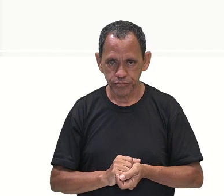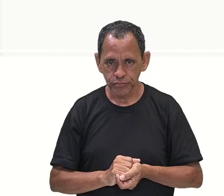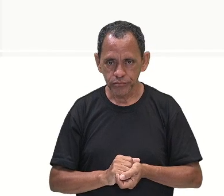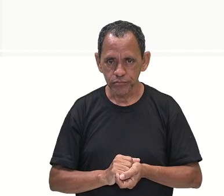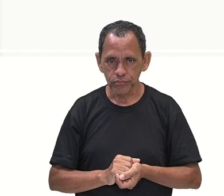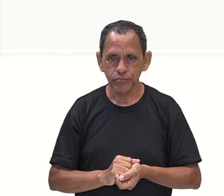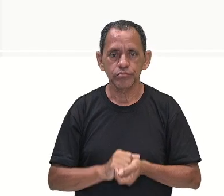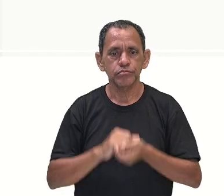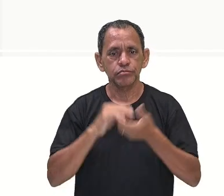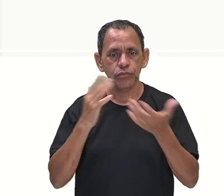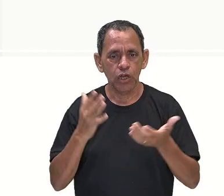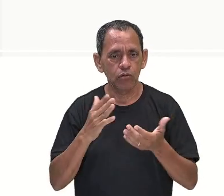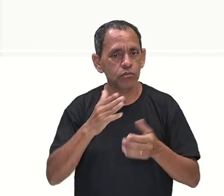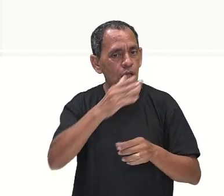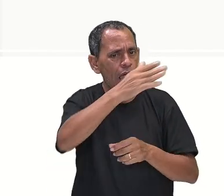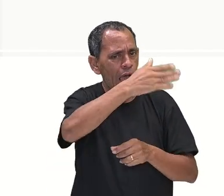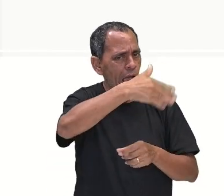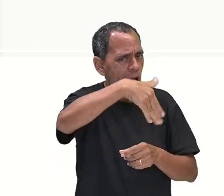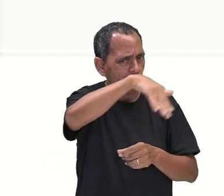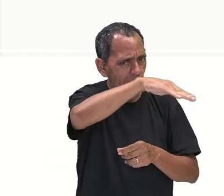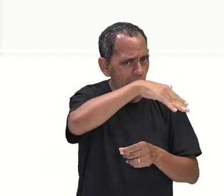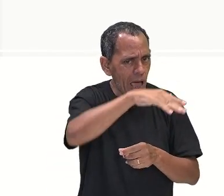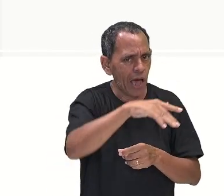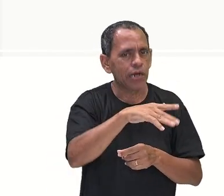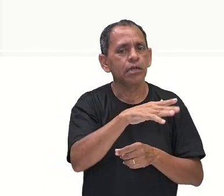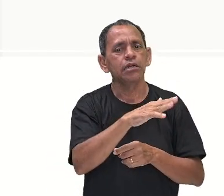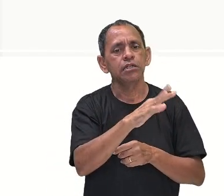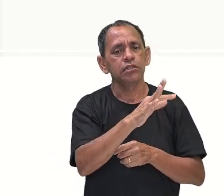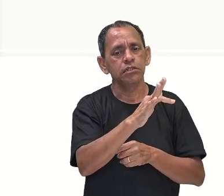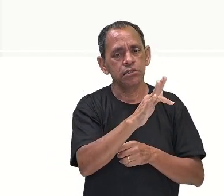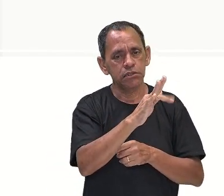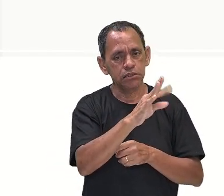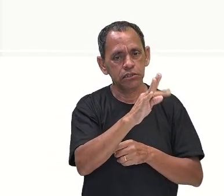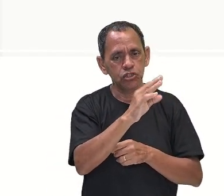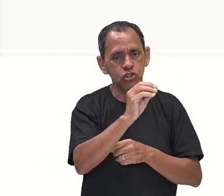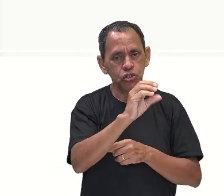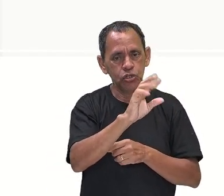Então, a área total vai ser